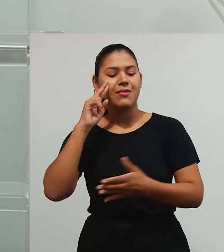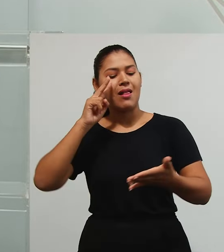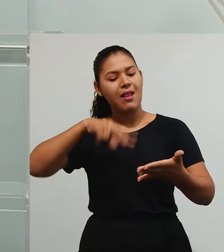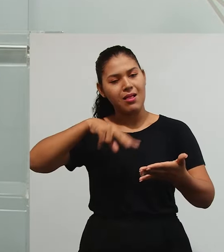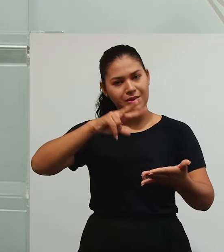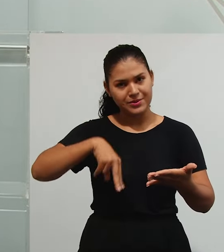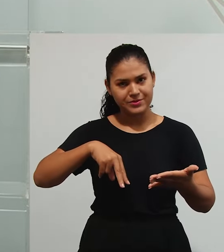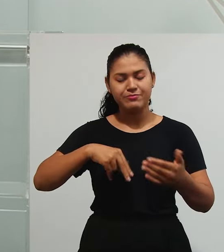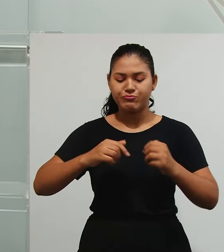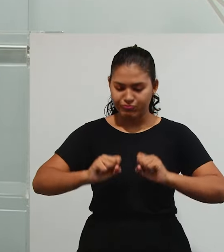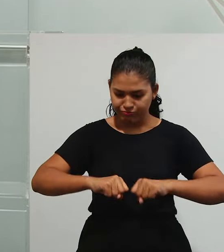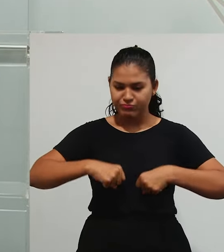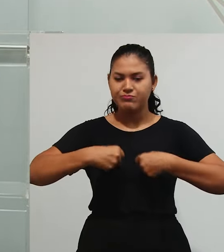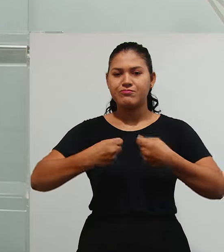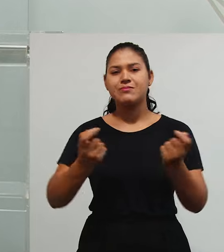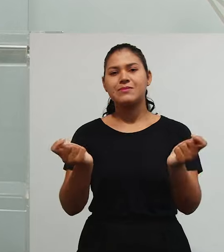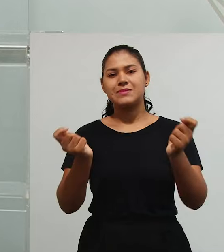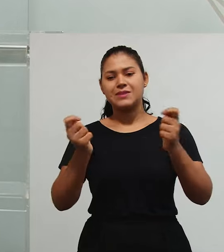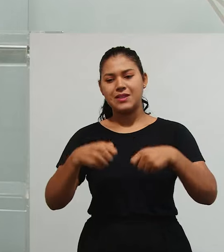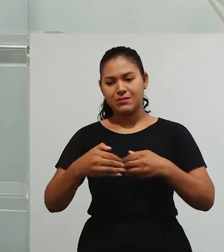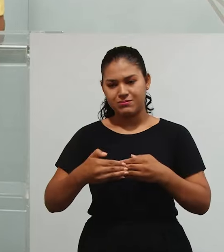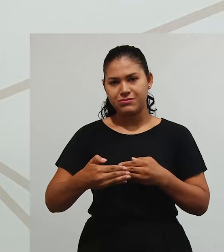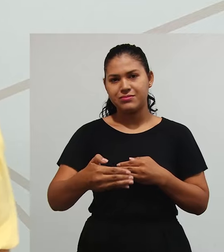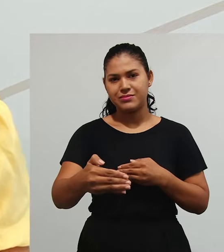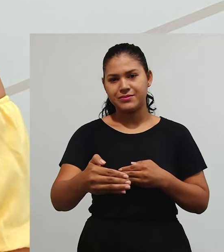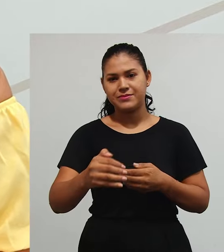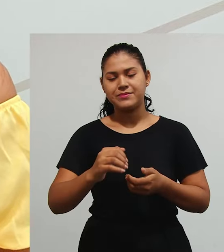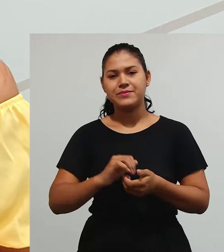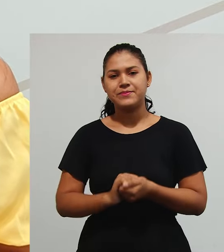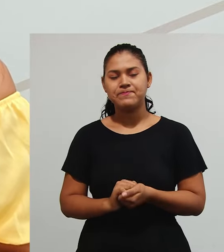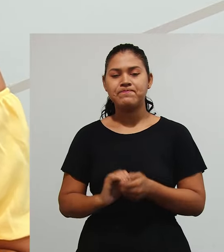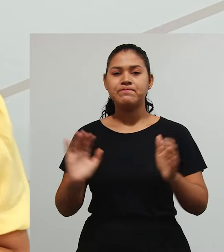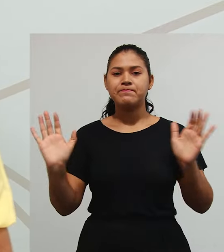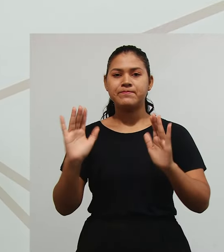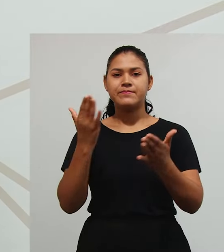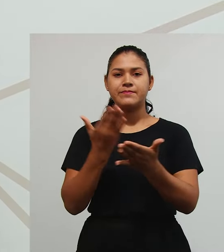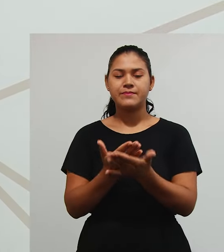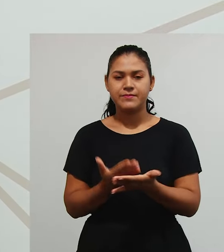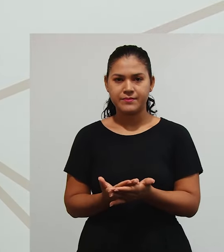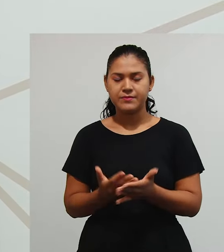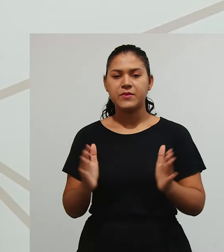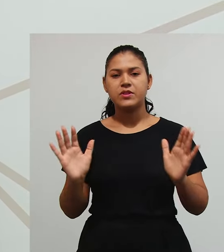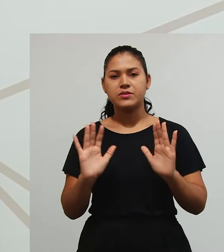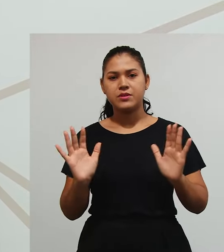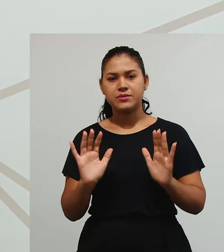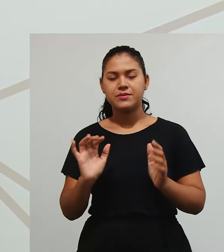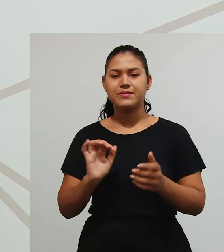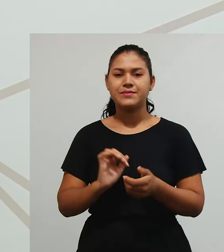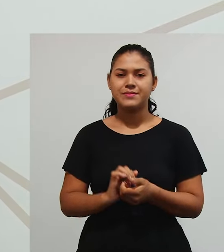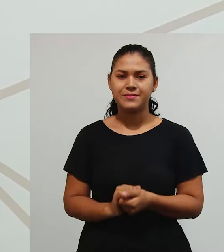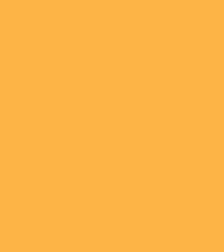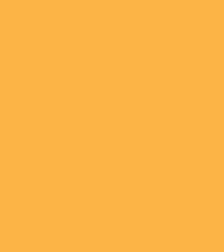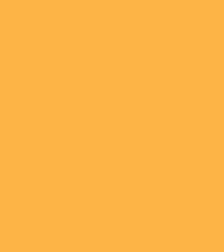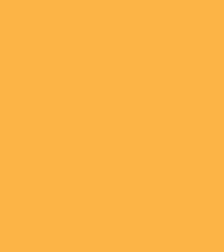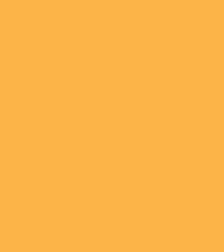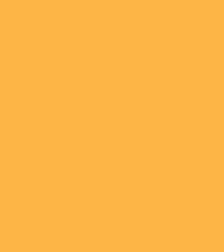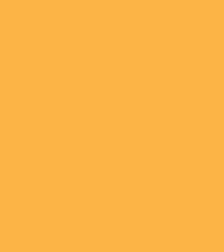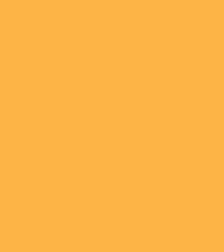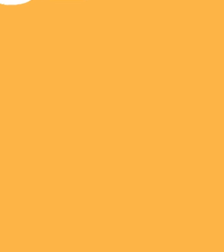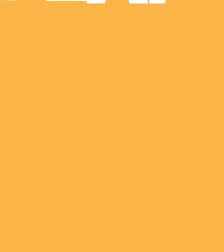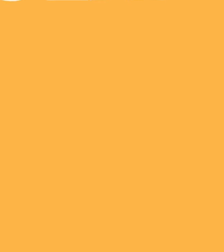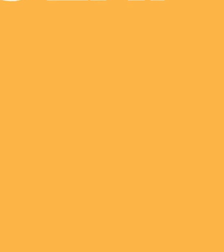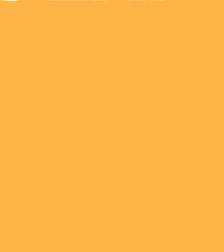seguir reto toda a vida, que é logo ali. Até a próxima. Bonanças!